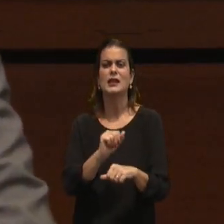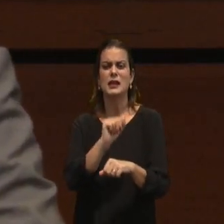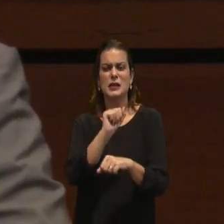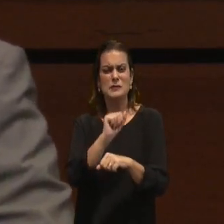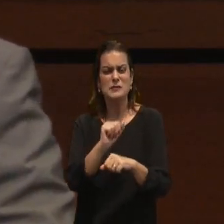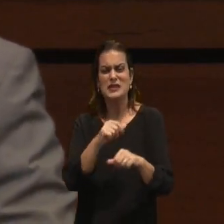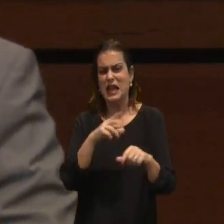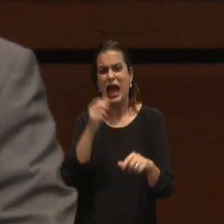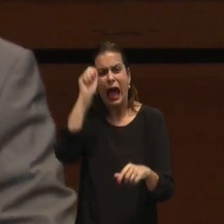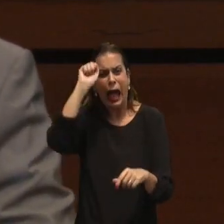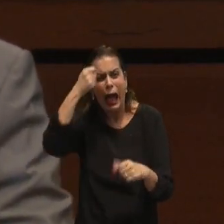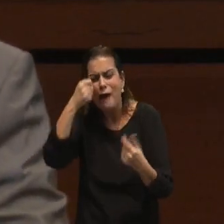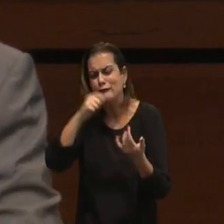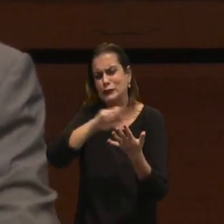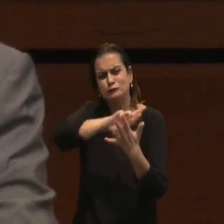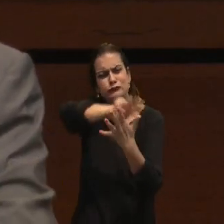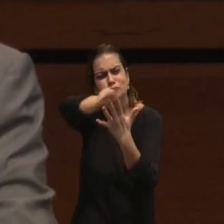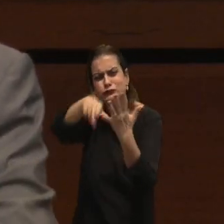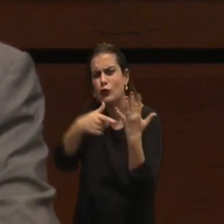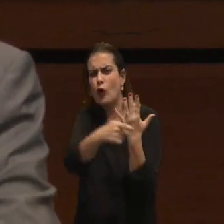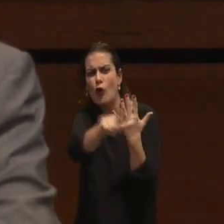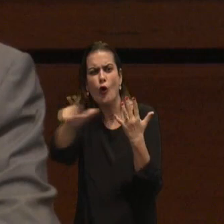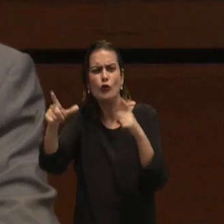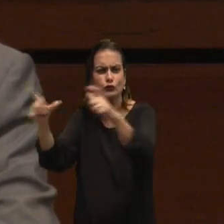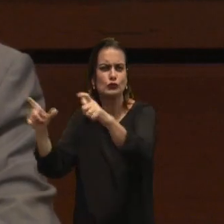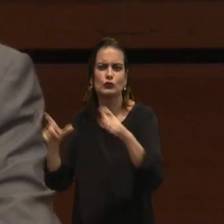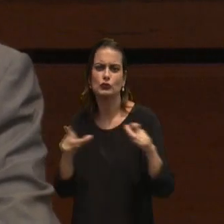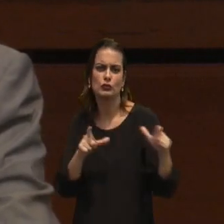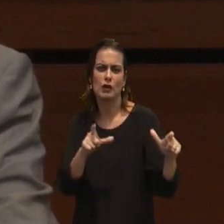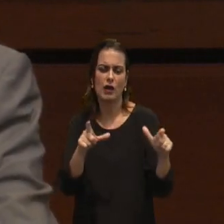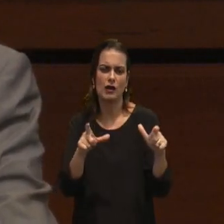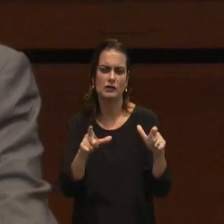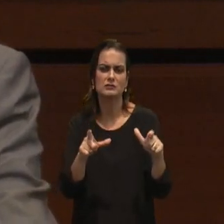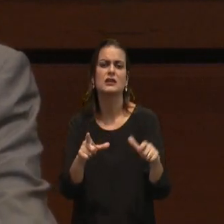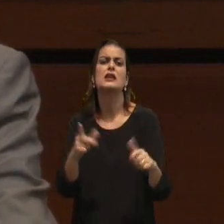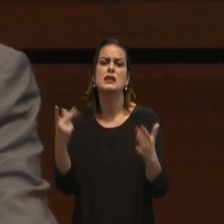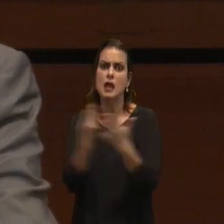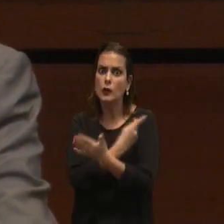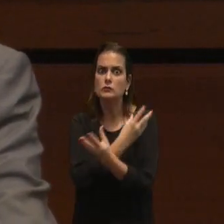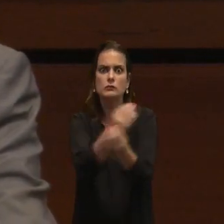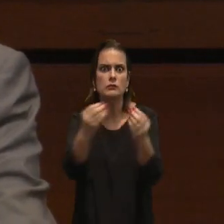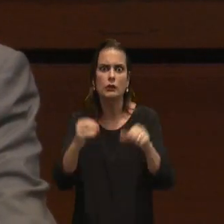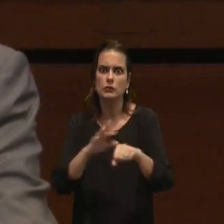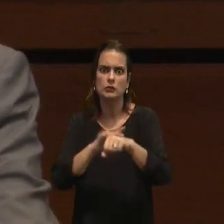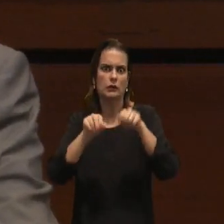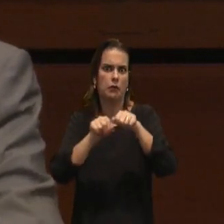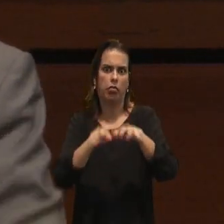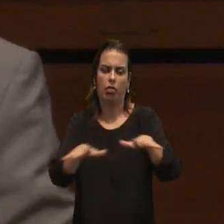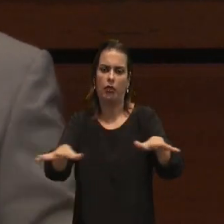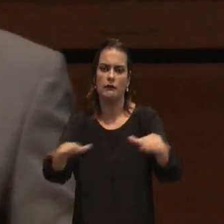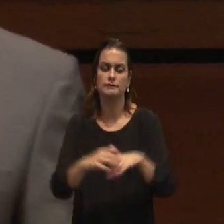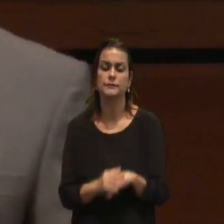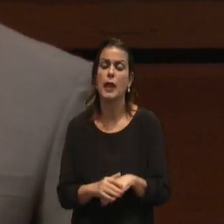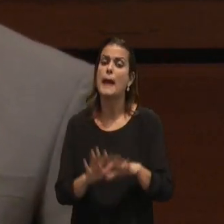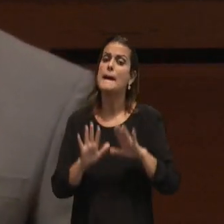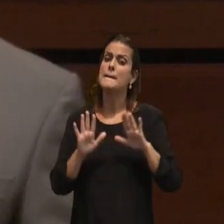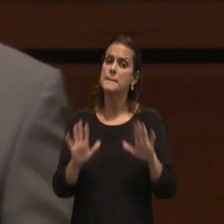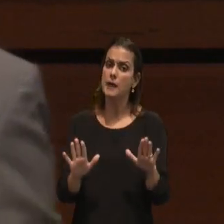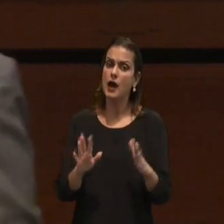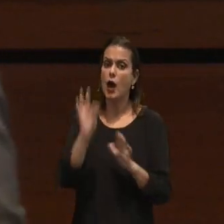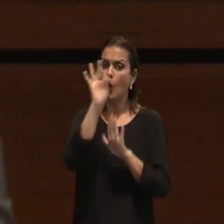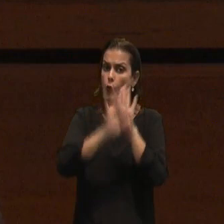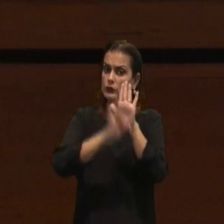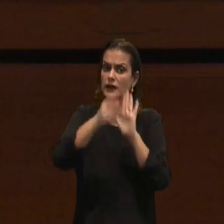e tantos outros lugares que são também alvo de tantas pandemias. Mas esse texto nos fala